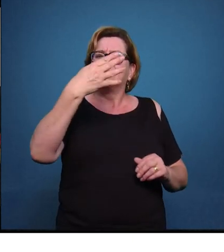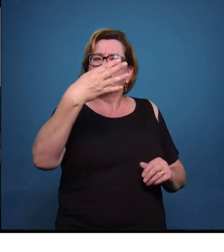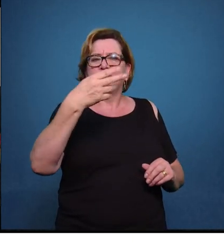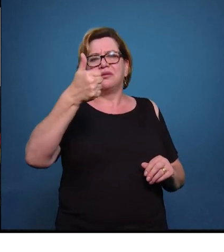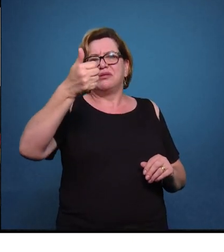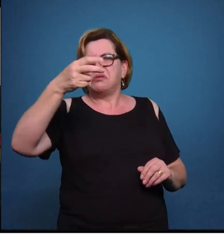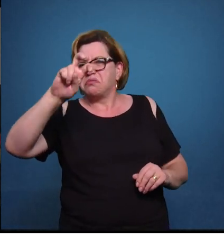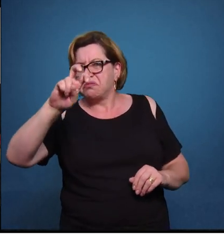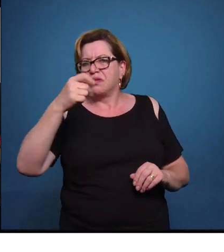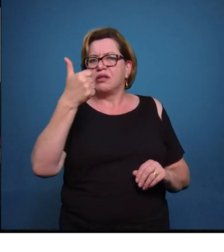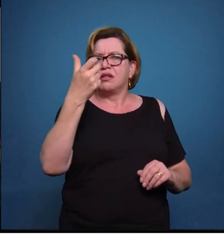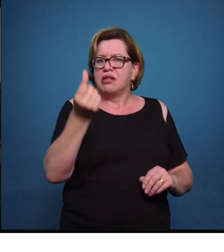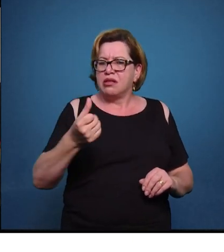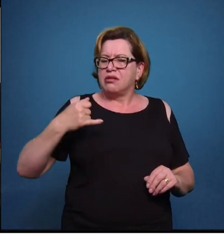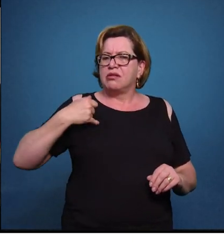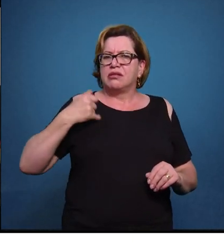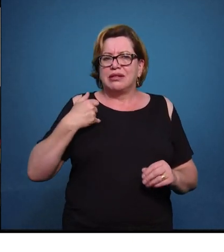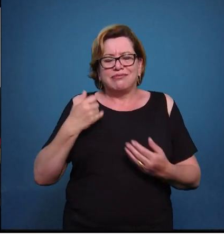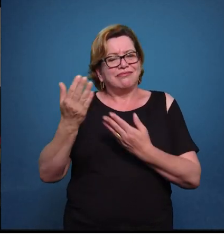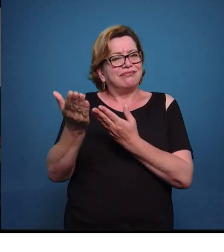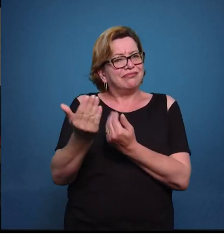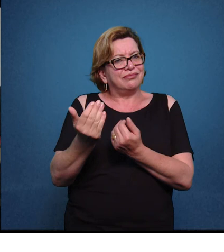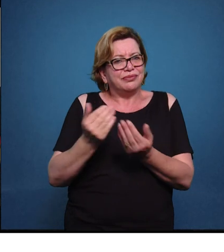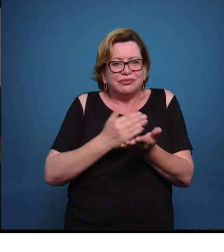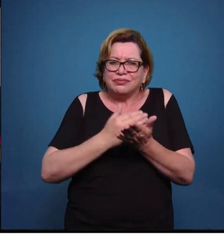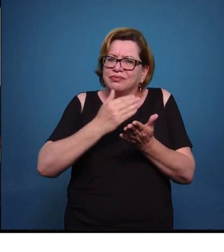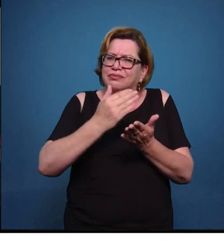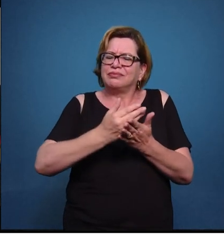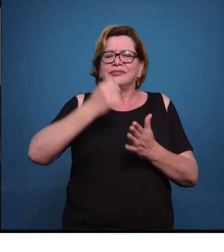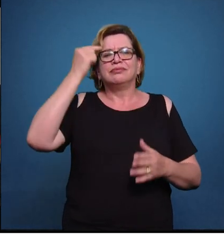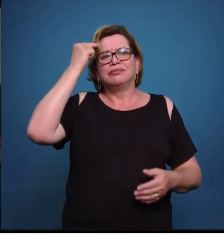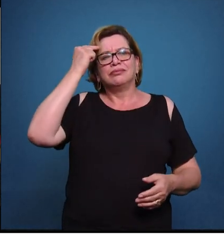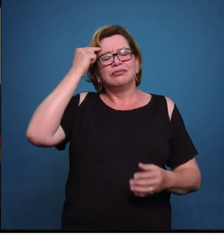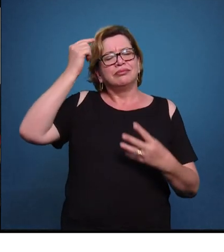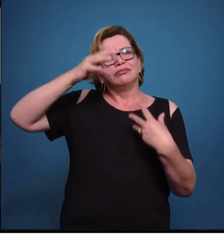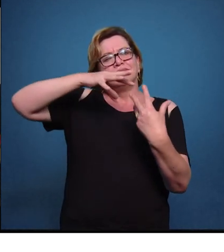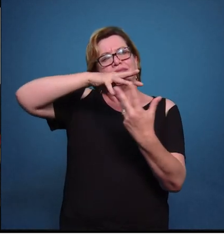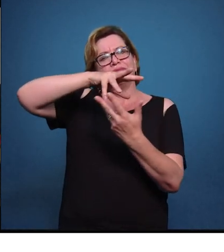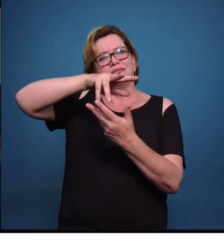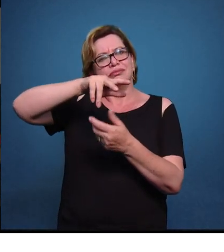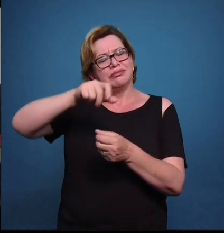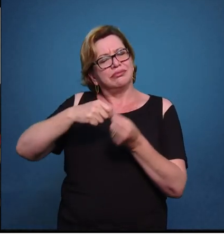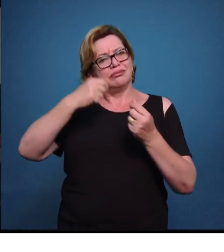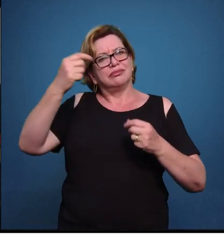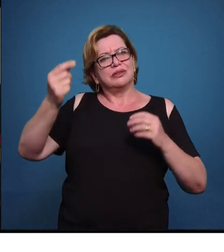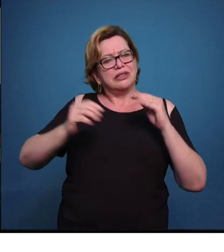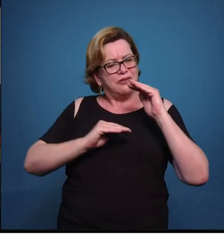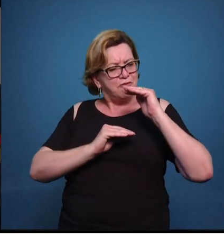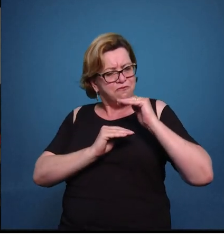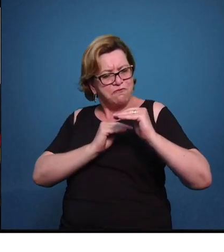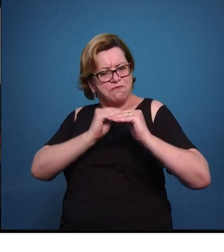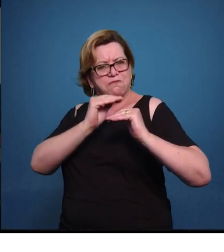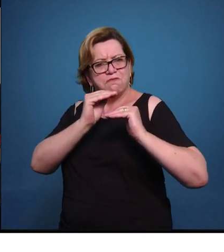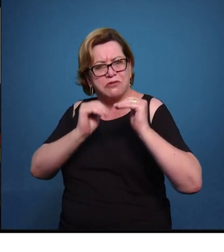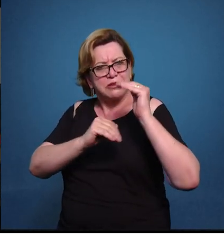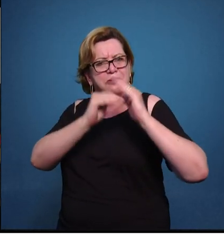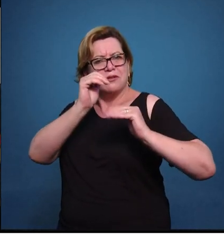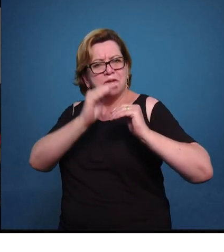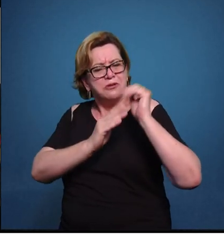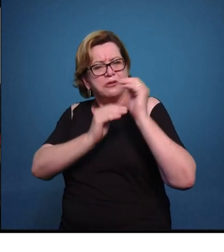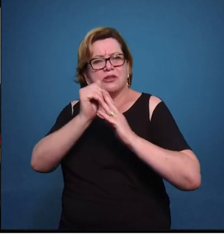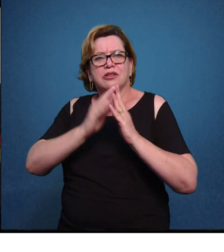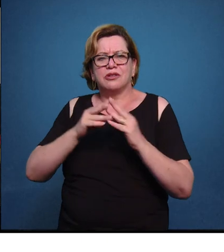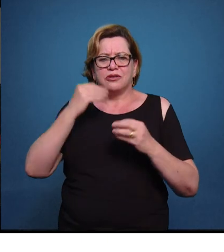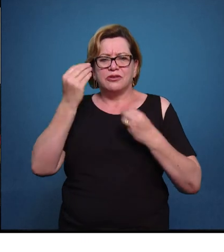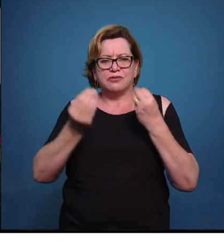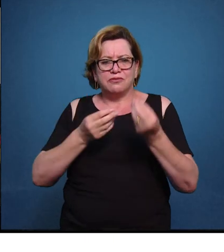16 anos, no auge da sua adolescência, comecem a pensar o mundo, a visão de mundo que eles vão construir, a partir da